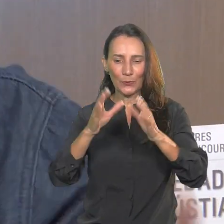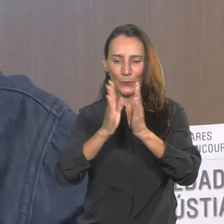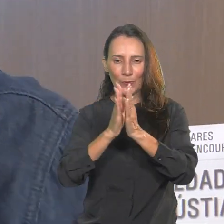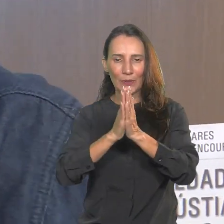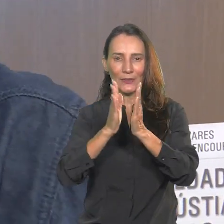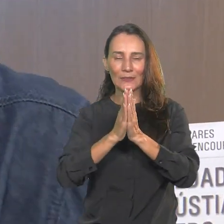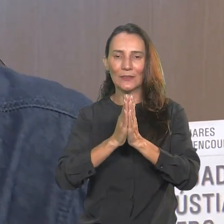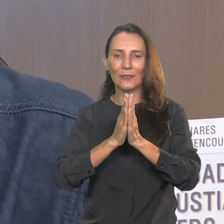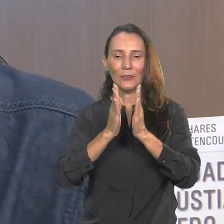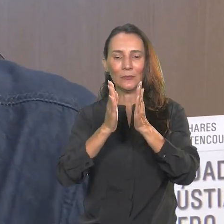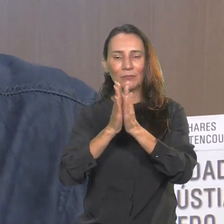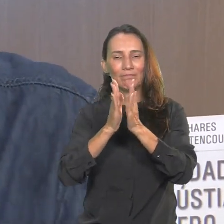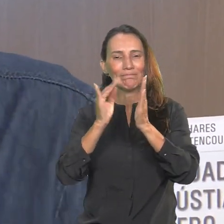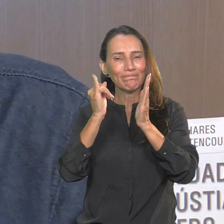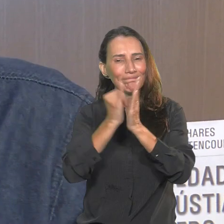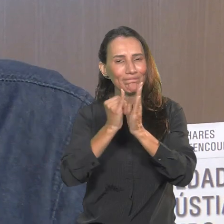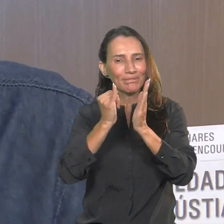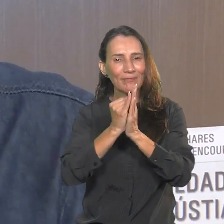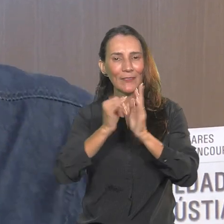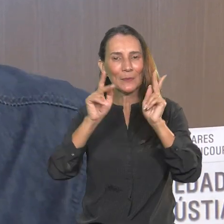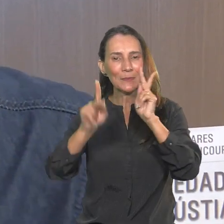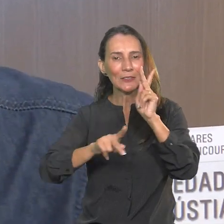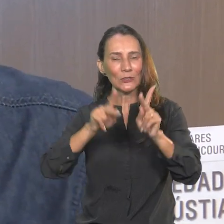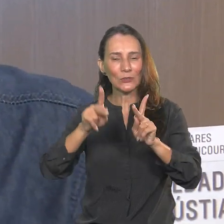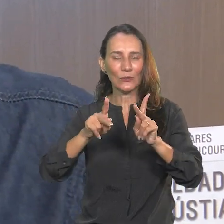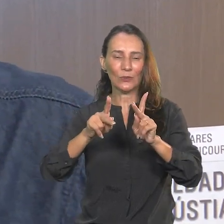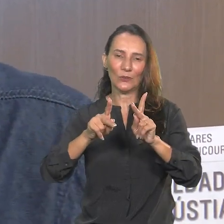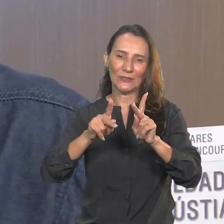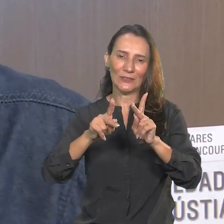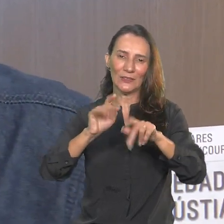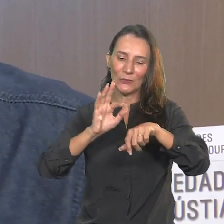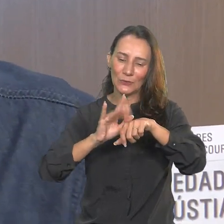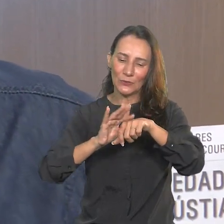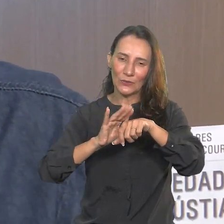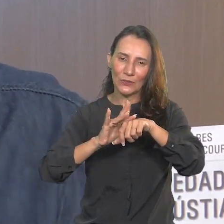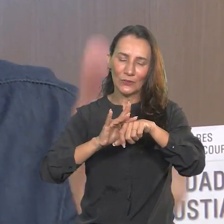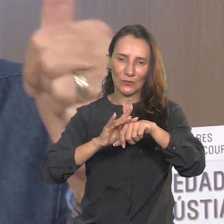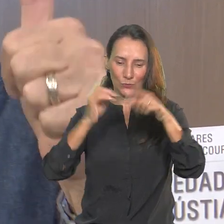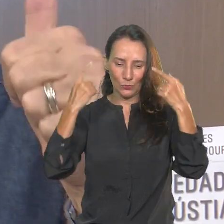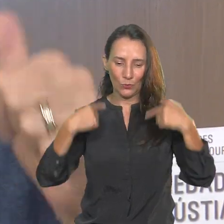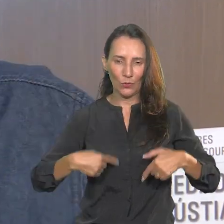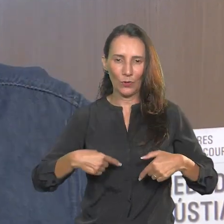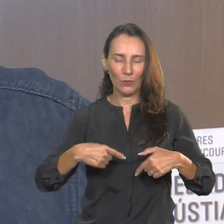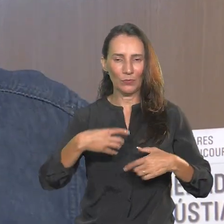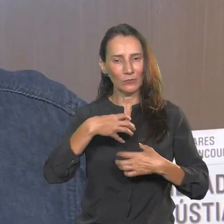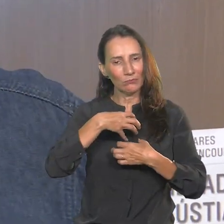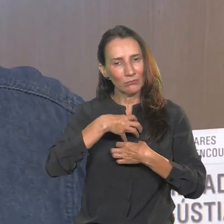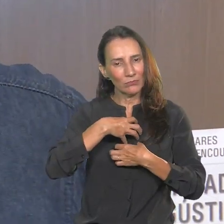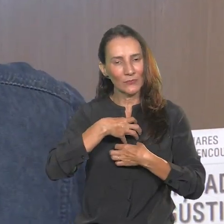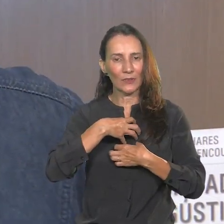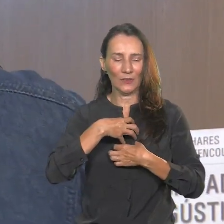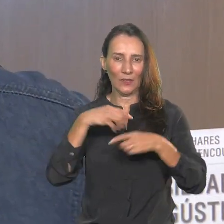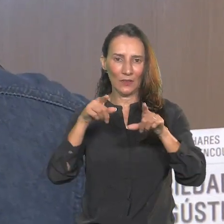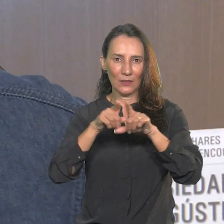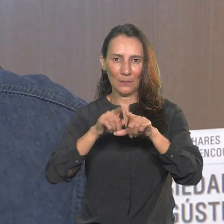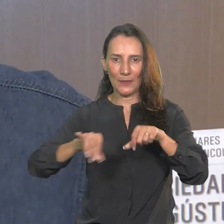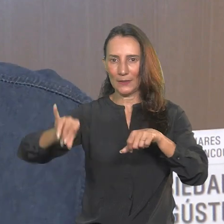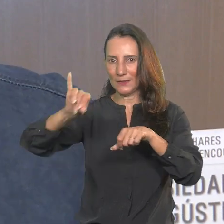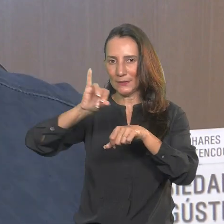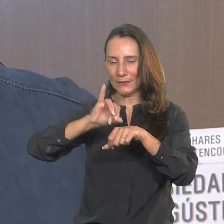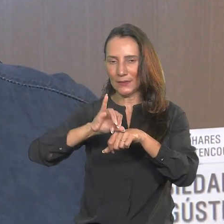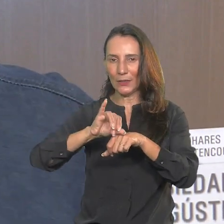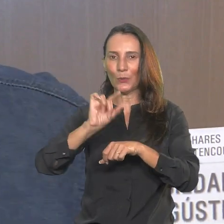de oração, intercessão por enfermidade física, emocional? E temos no andar de cima, no templo